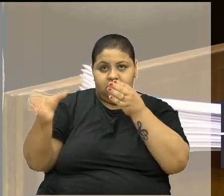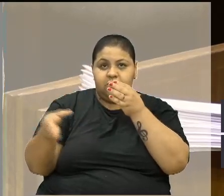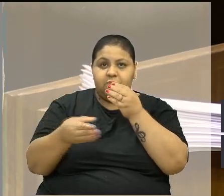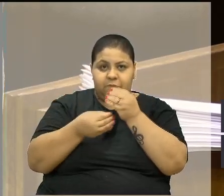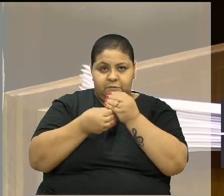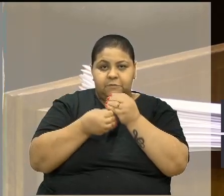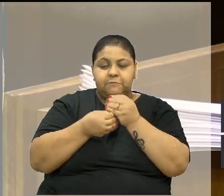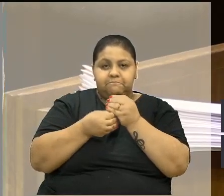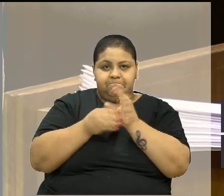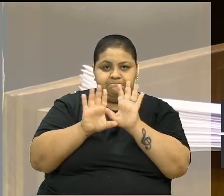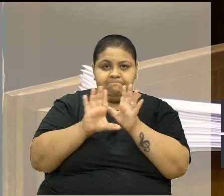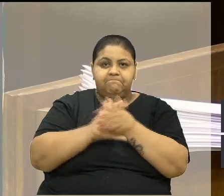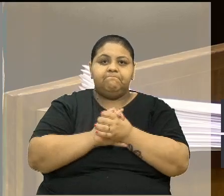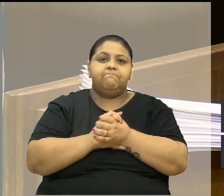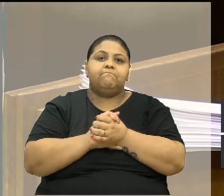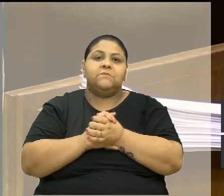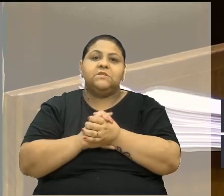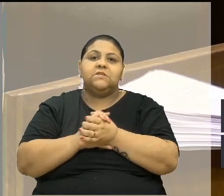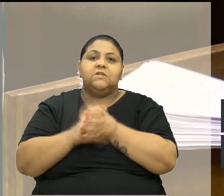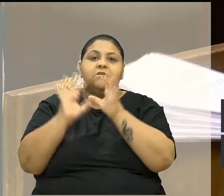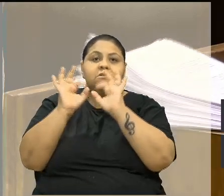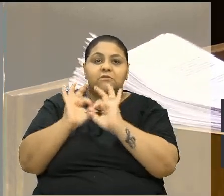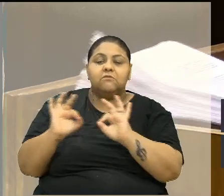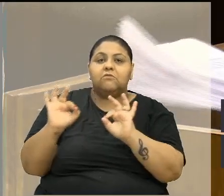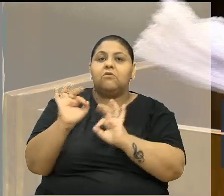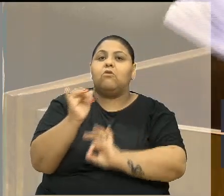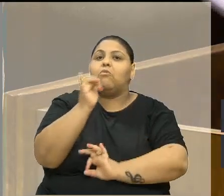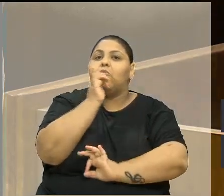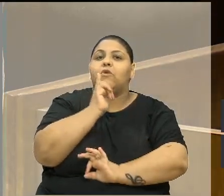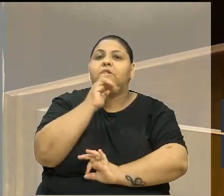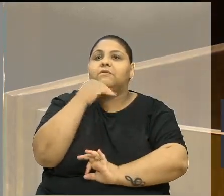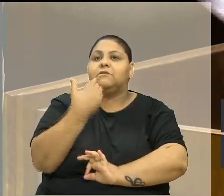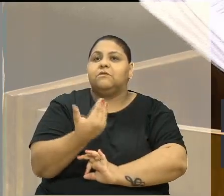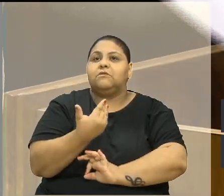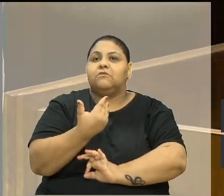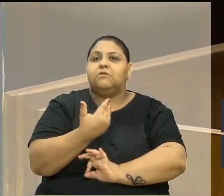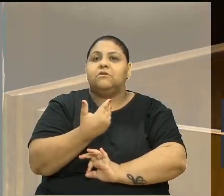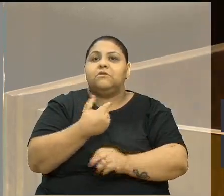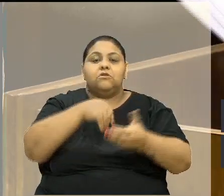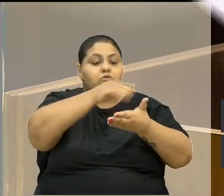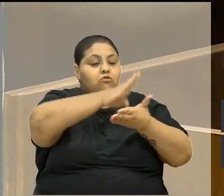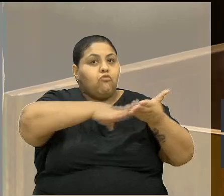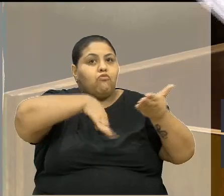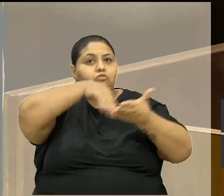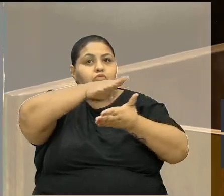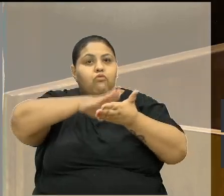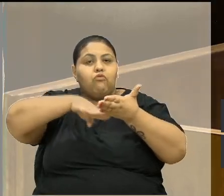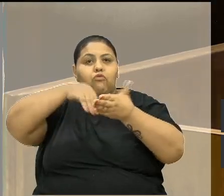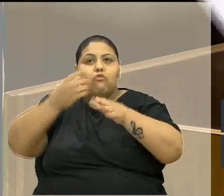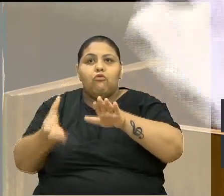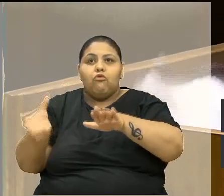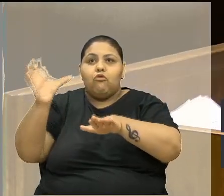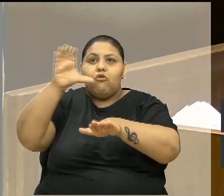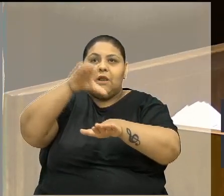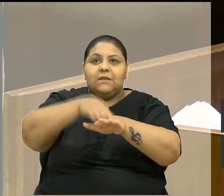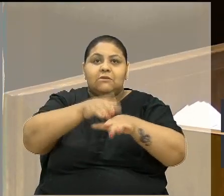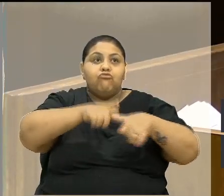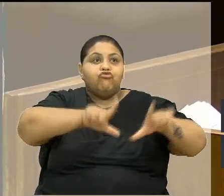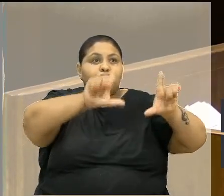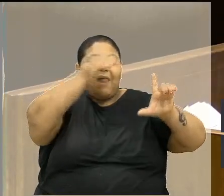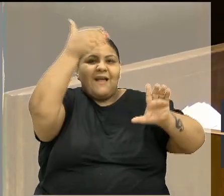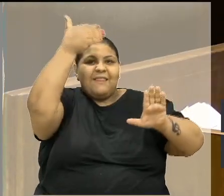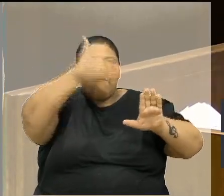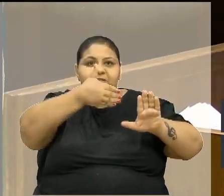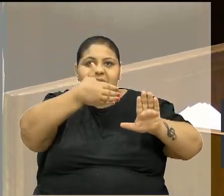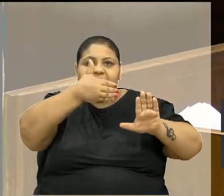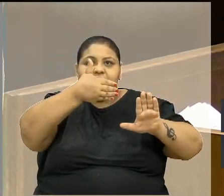concluindo aqui e já passo. Que são muito simples, por exemplo, tipo pintura e colocação de placa na frente da escola.